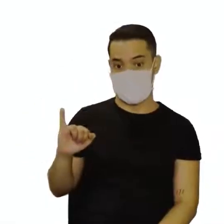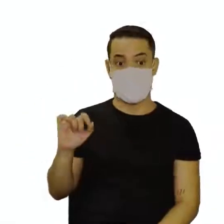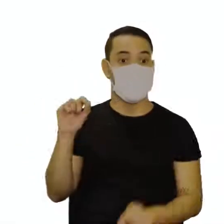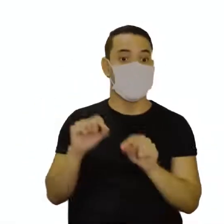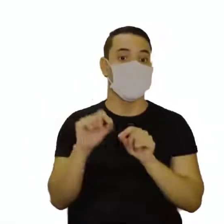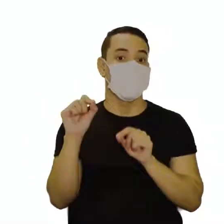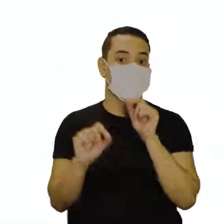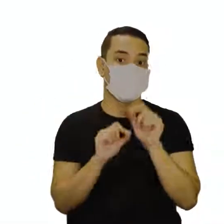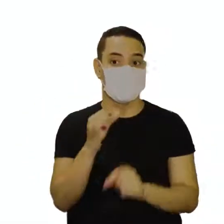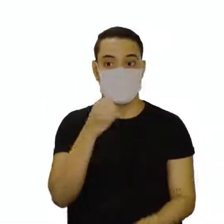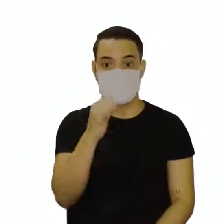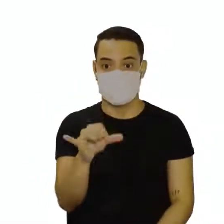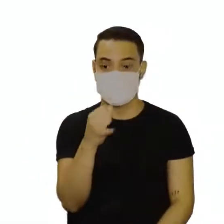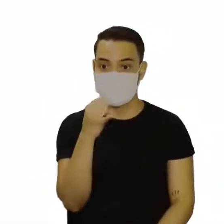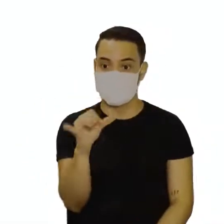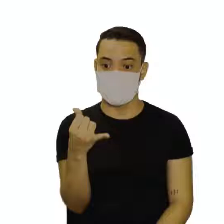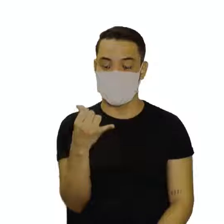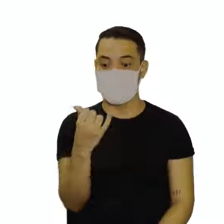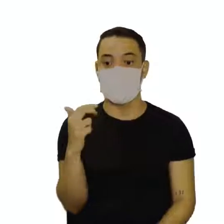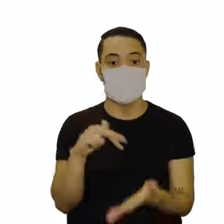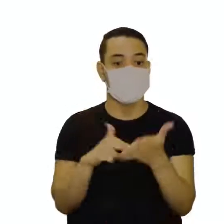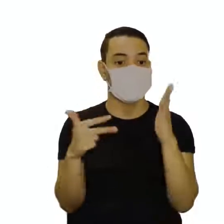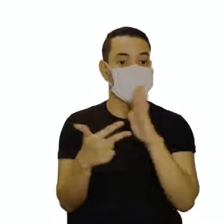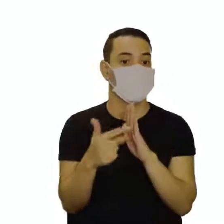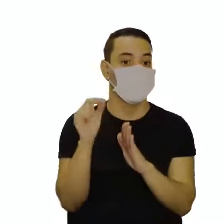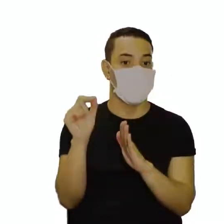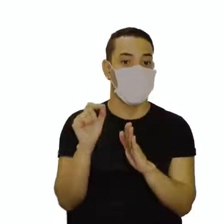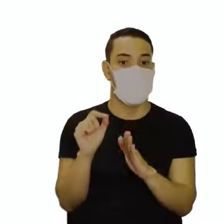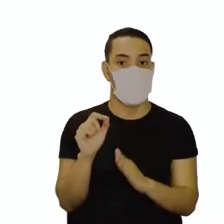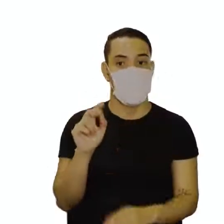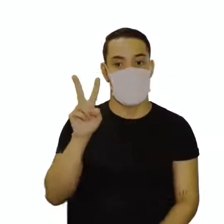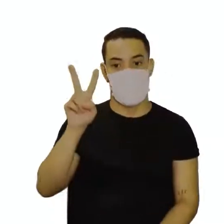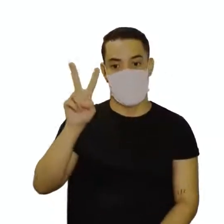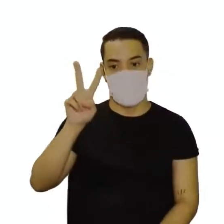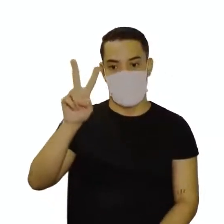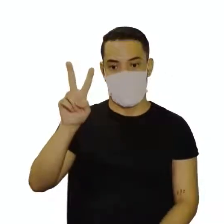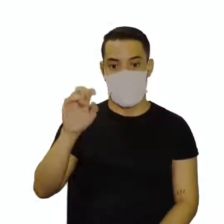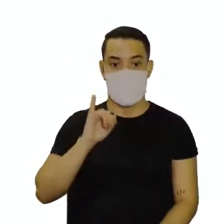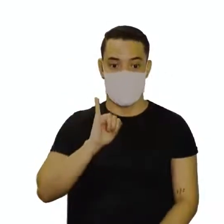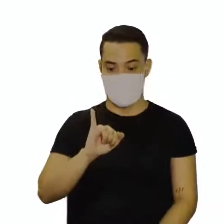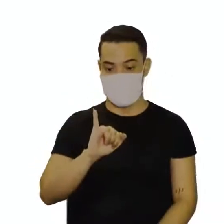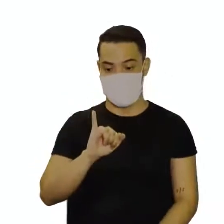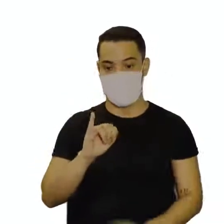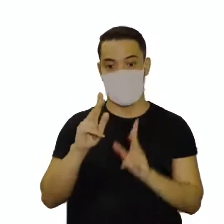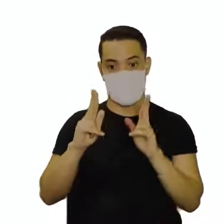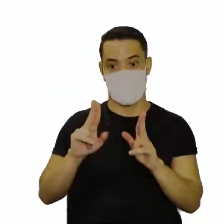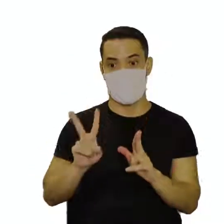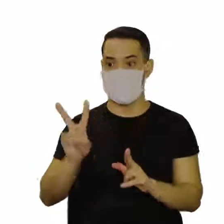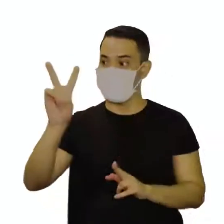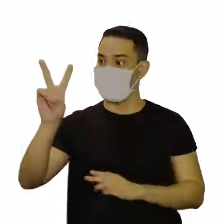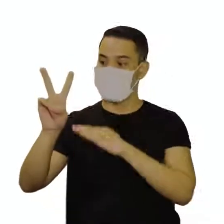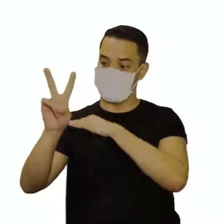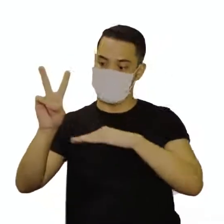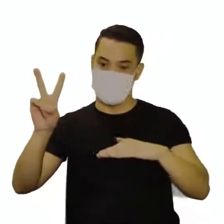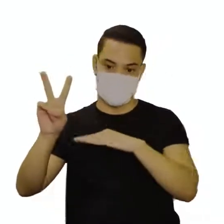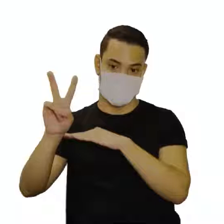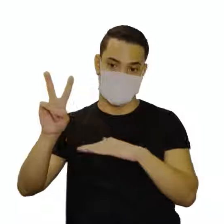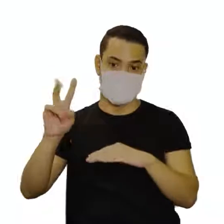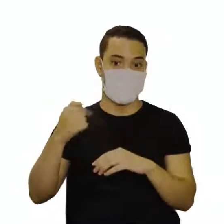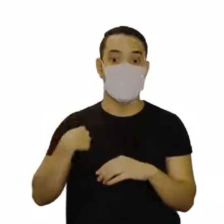eu faço? Eu simplesmente pego aqui o V e divido por R. Olha como é que fica